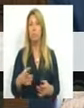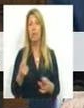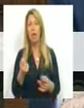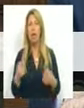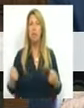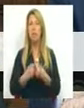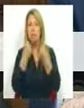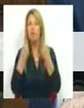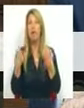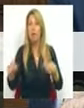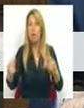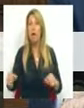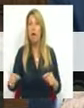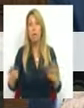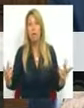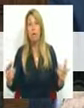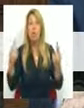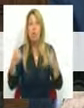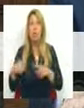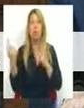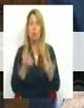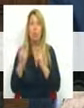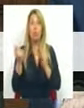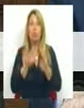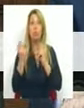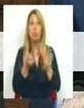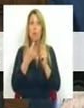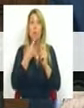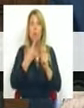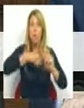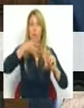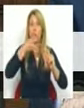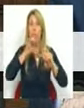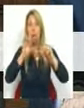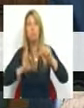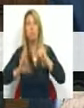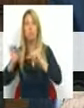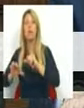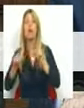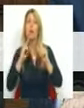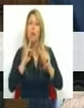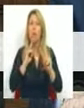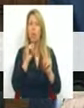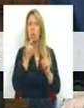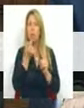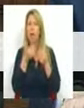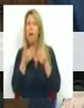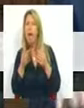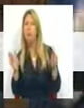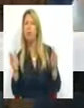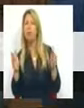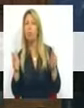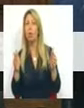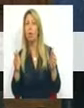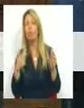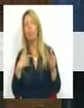desafiante. E, portanto, se foi só ao fim de muita discussão e de muita explanação que deu alguma abertura para a